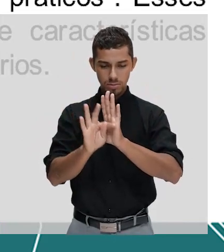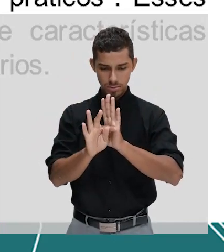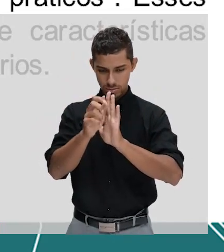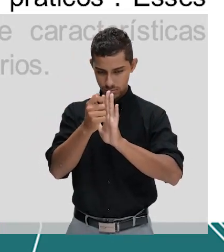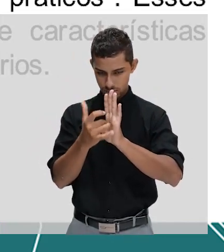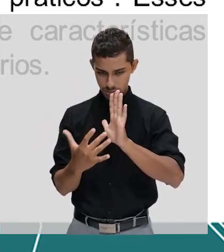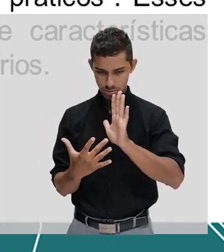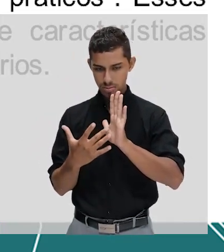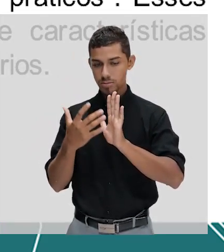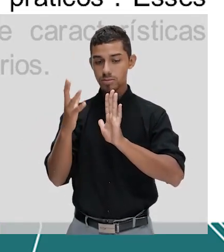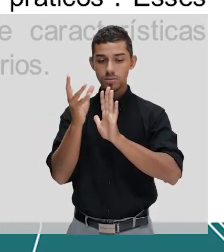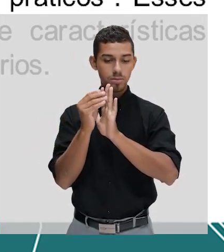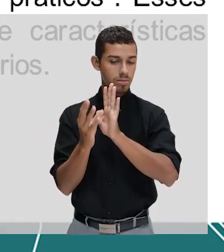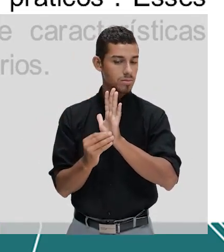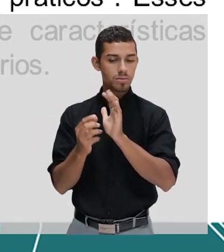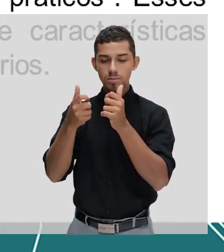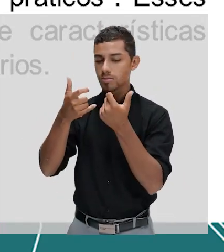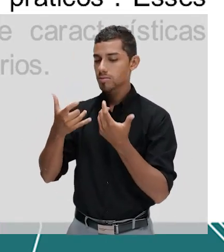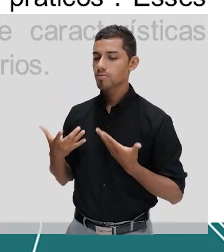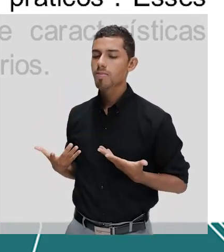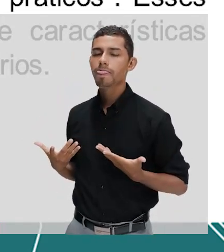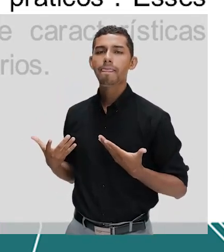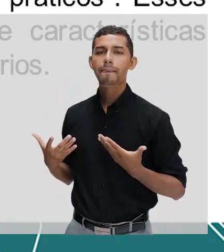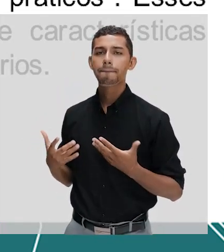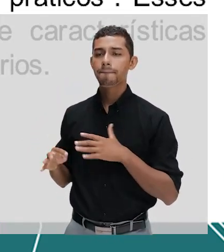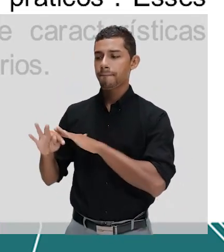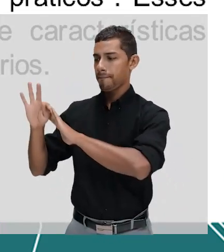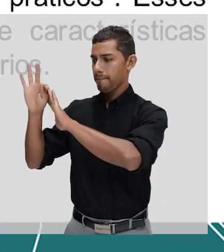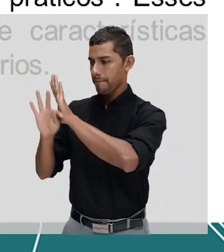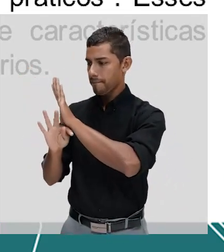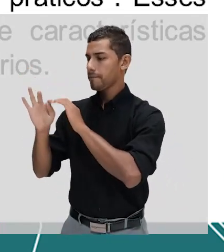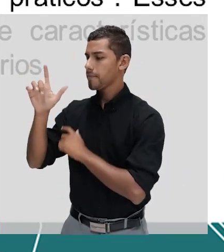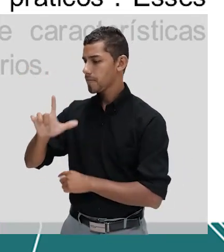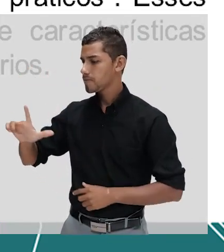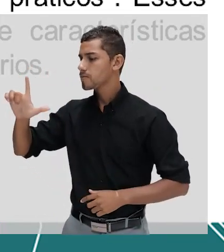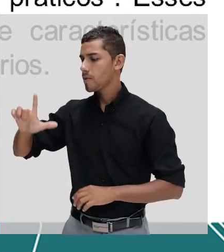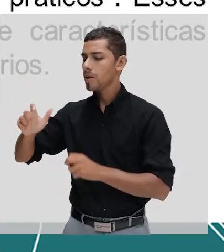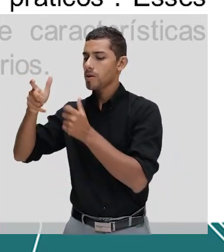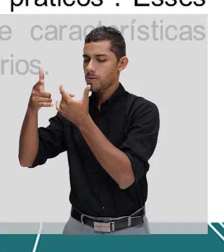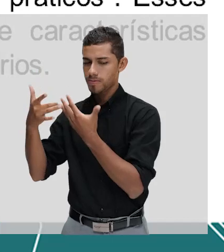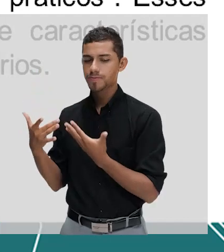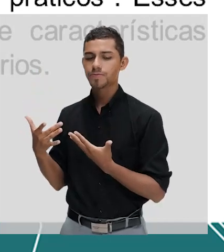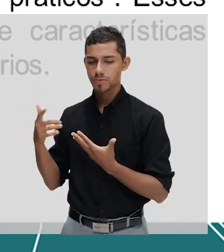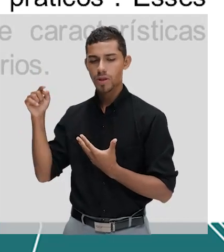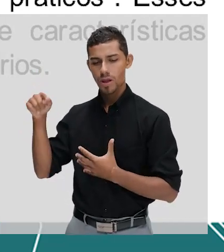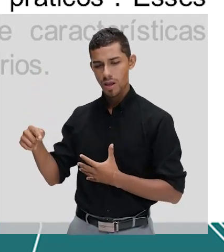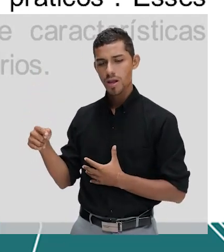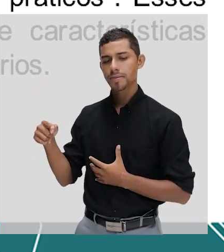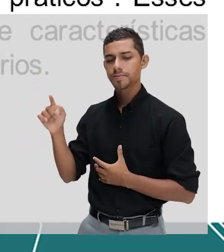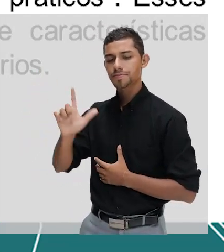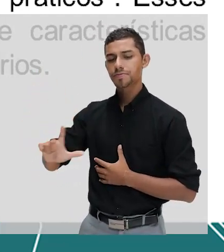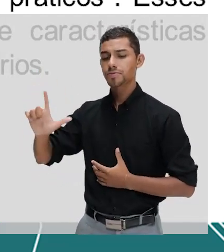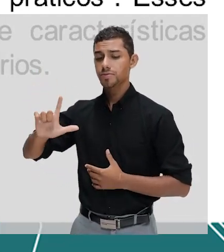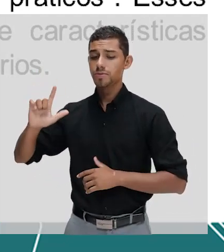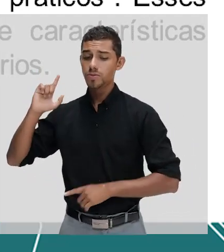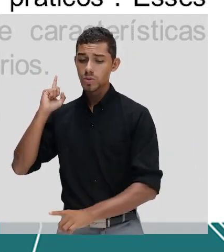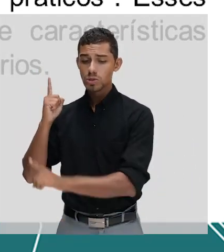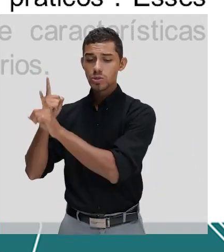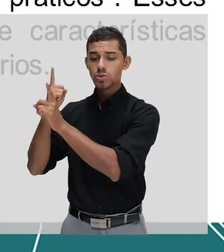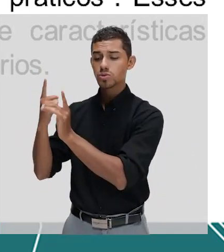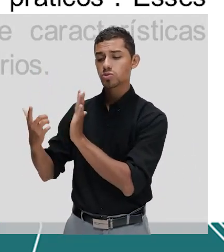textos literários. Falar de texto literário é falar de literatura. E, de acordo com o dicionário